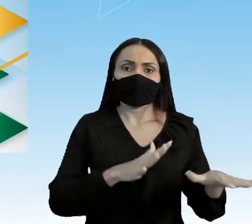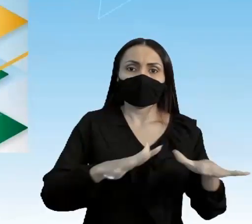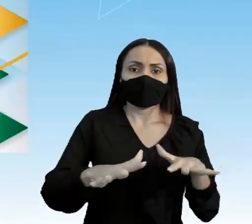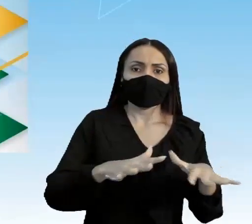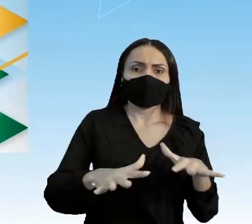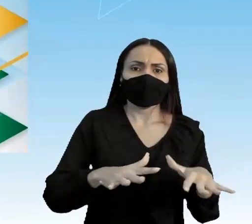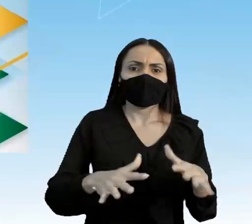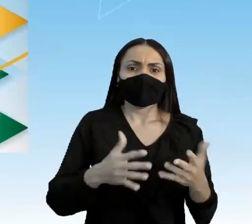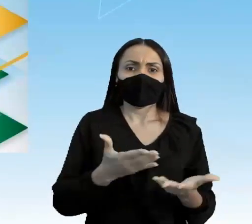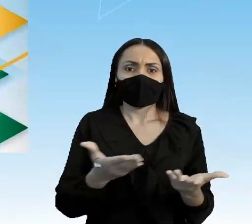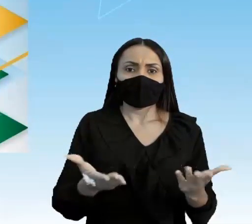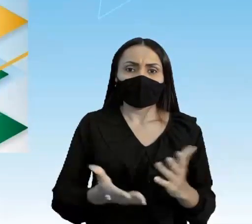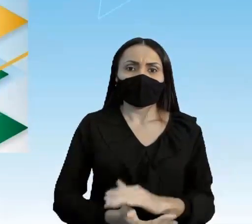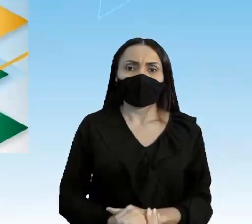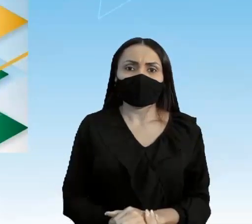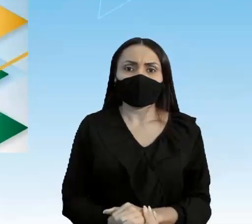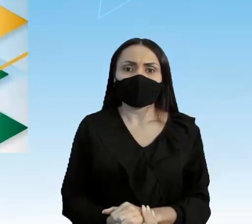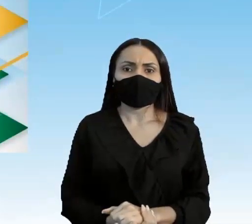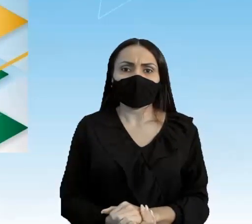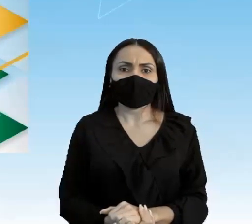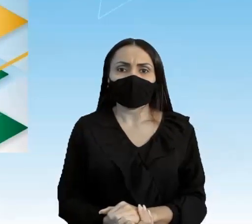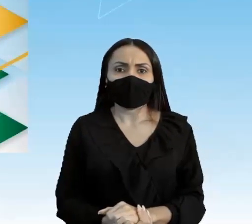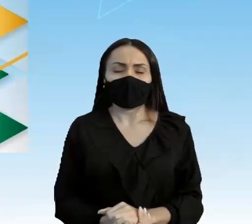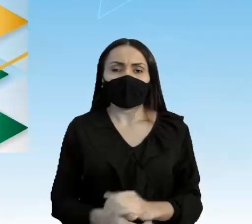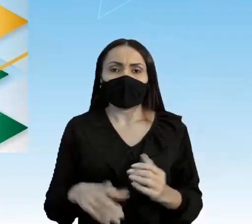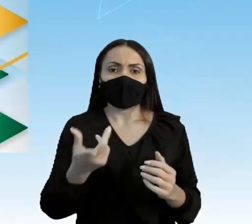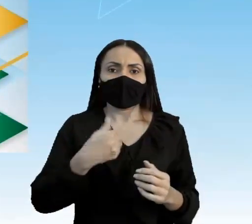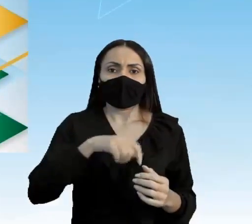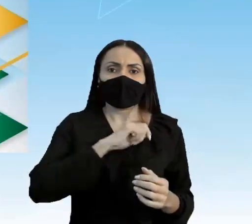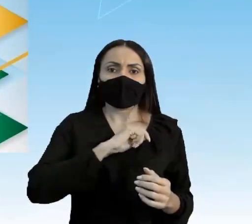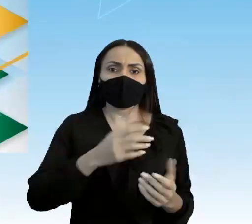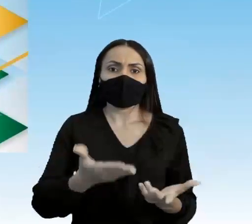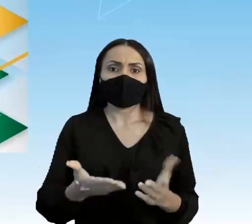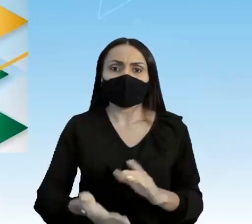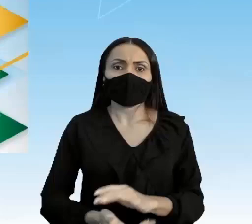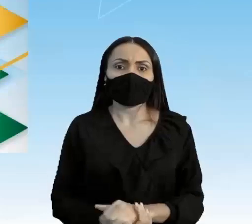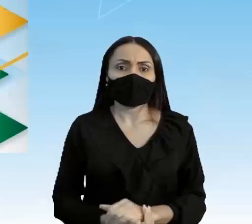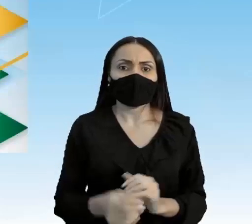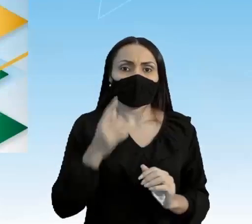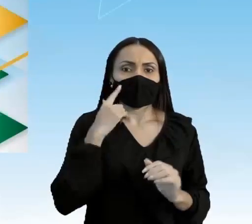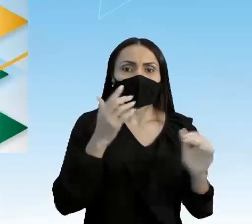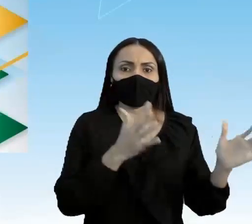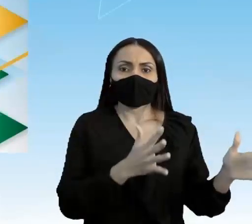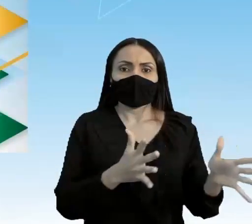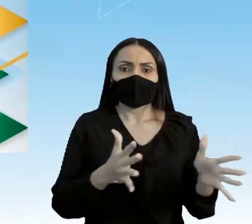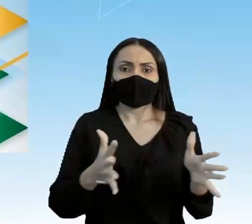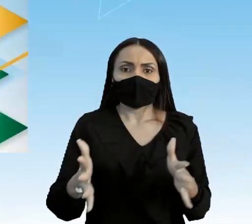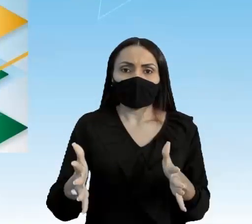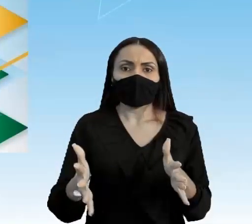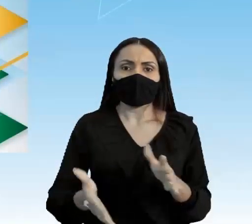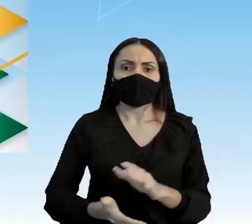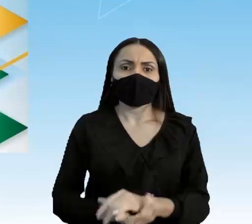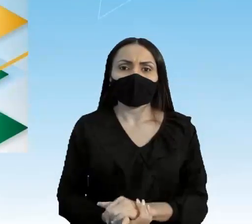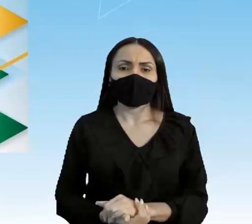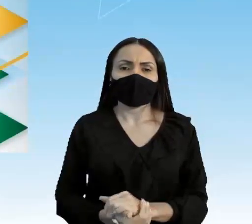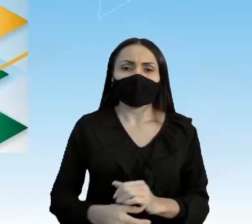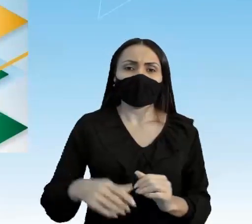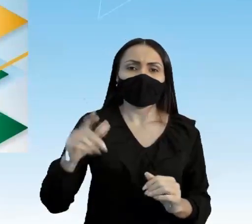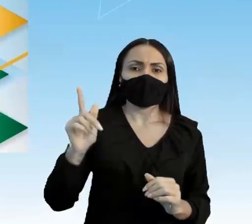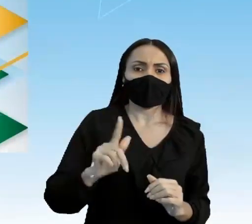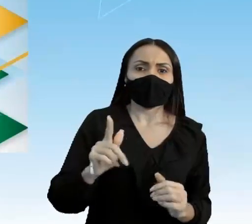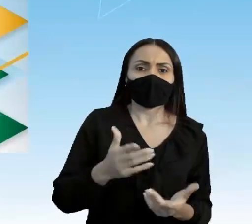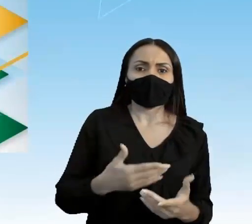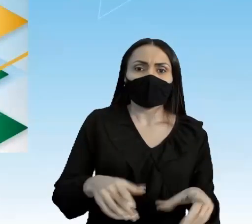as autoridades espanholas confiaram o comando das tropas ao general